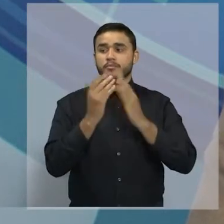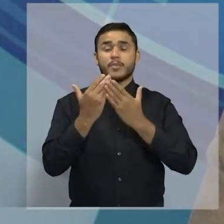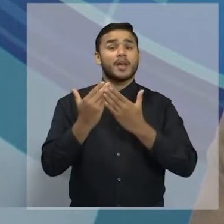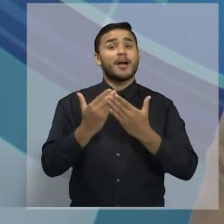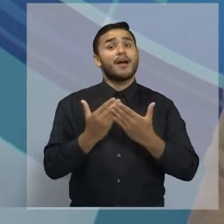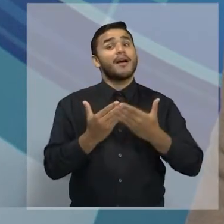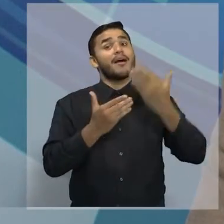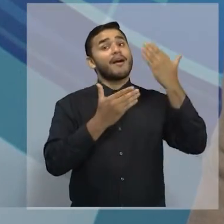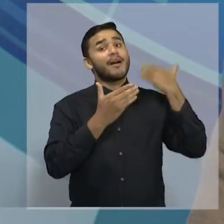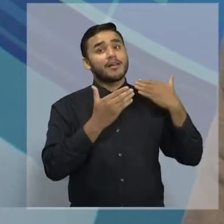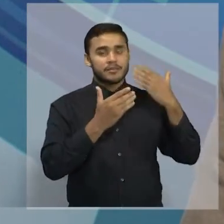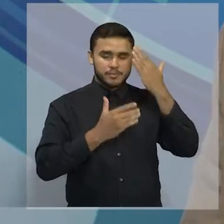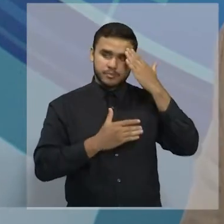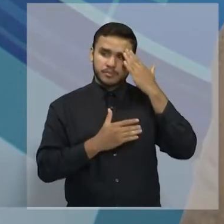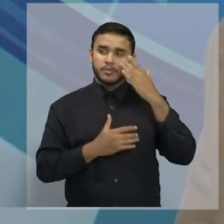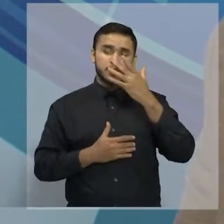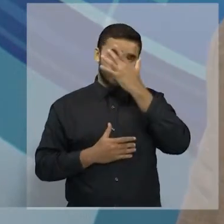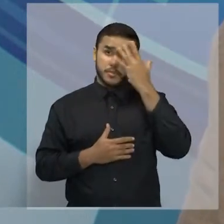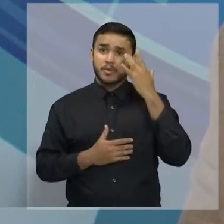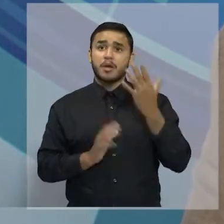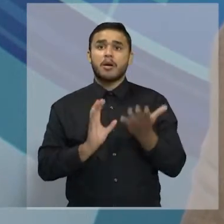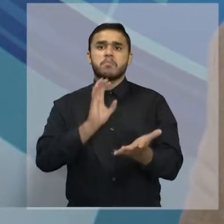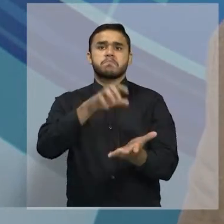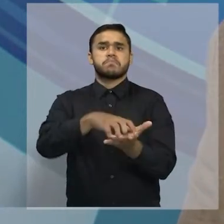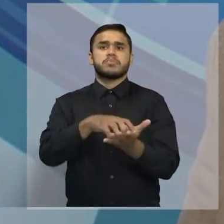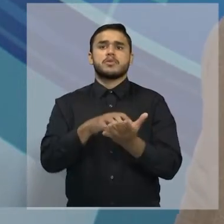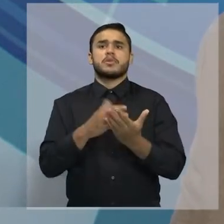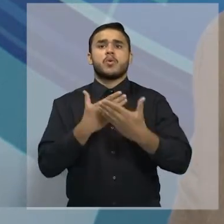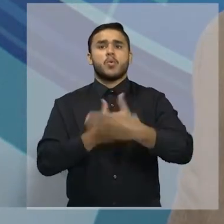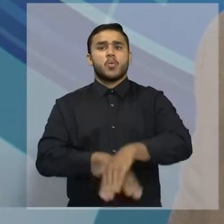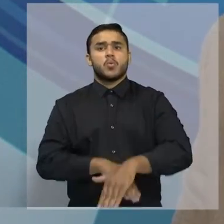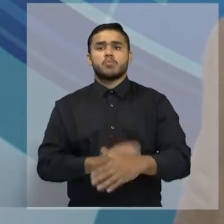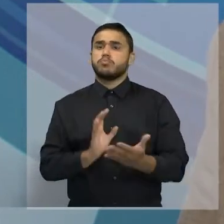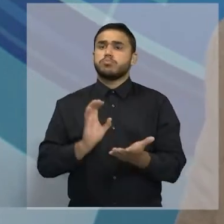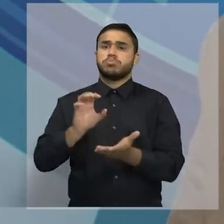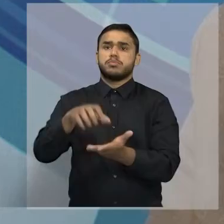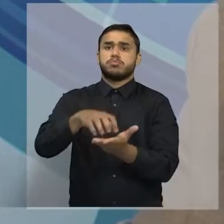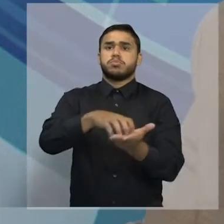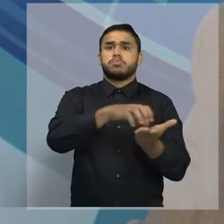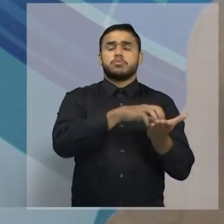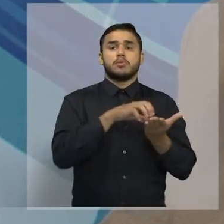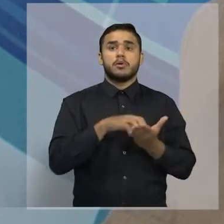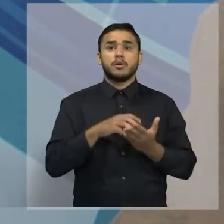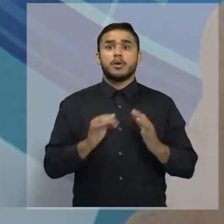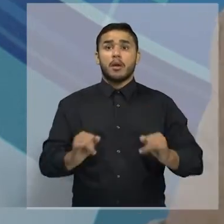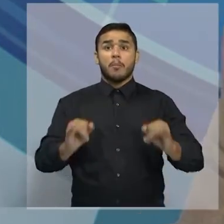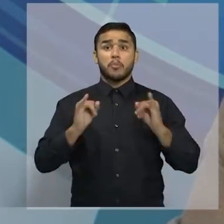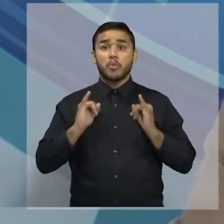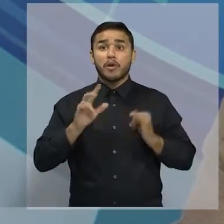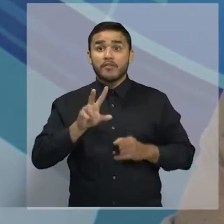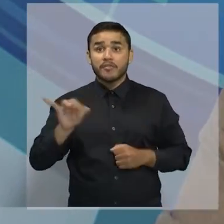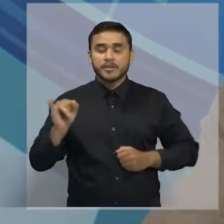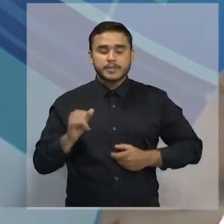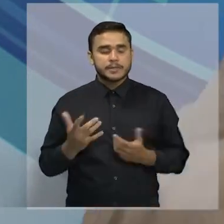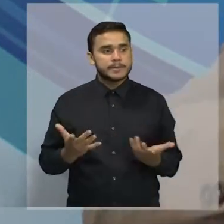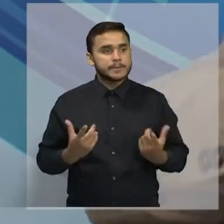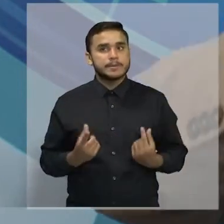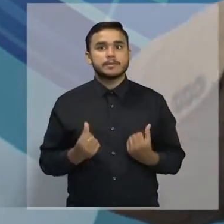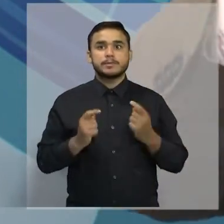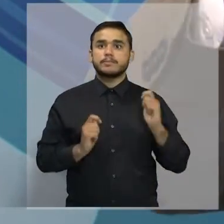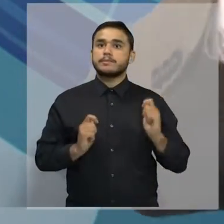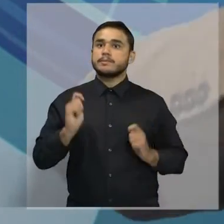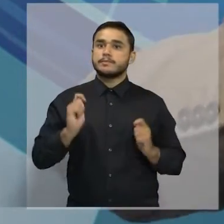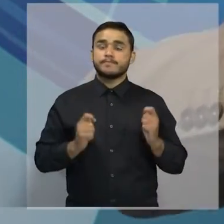atuarial lá atrás, que se colocou muita gente no serviço público contra da Constituição, etc, etc, e agora nós chegamos nessa situação. Tem